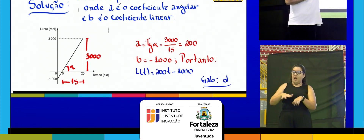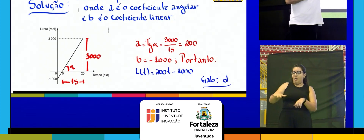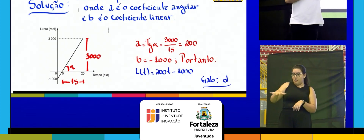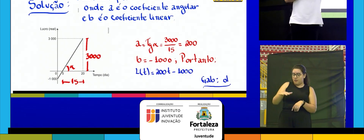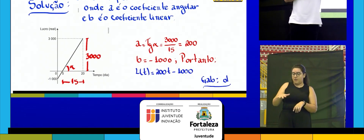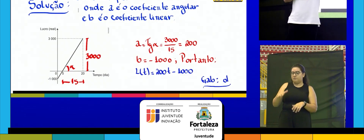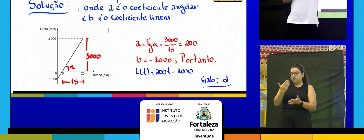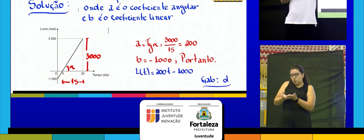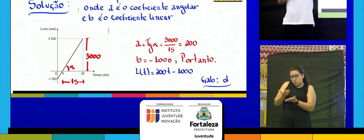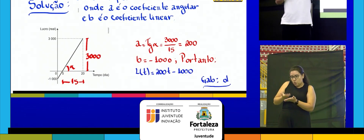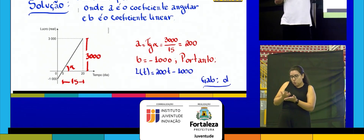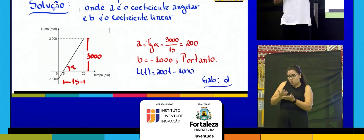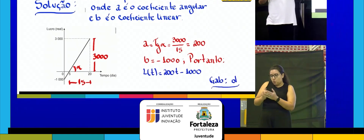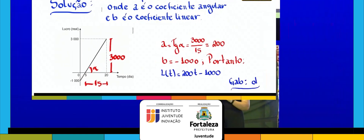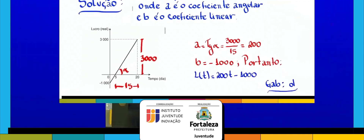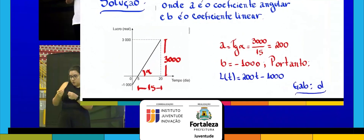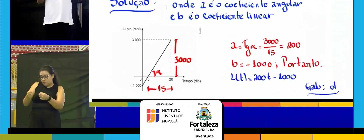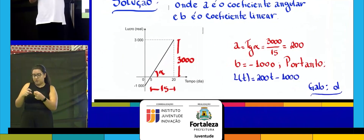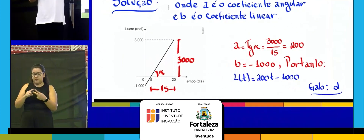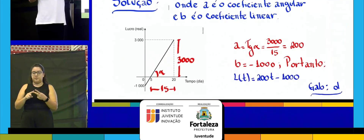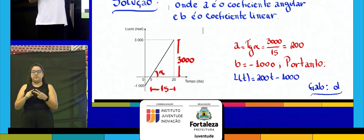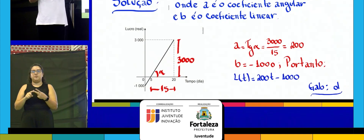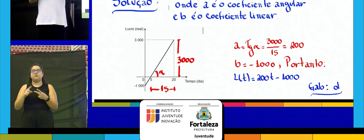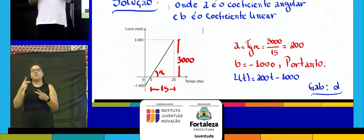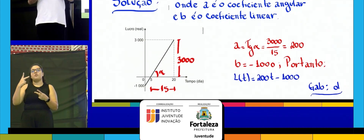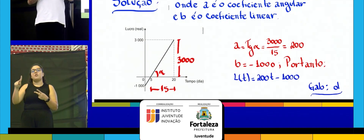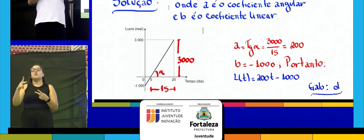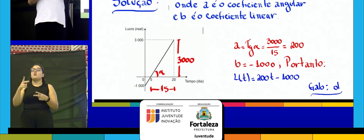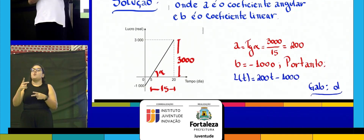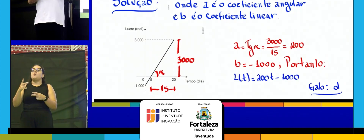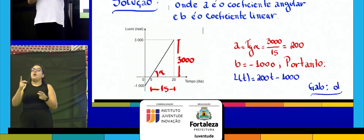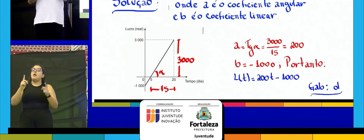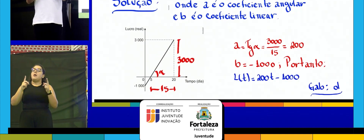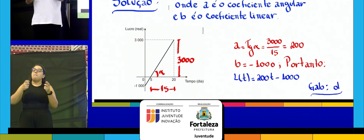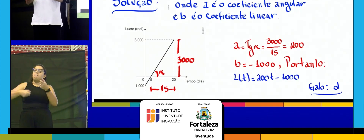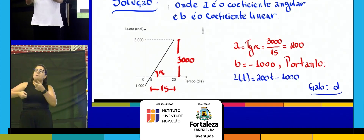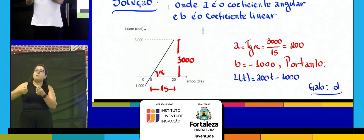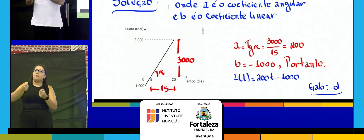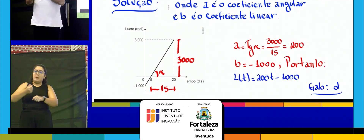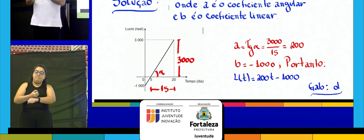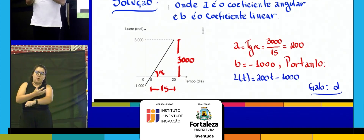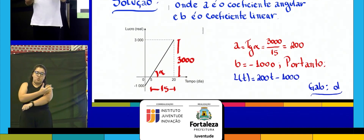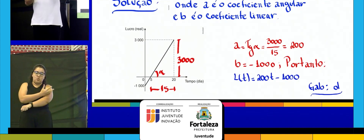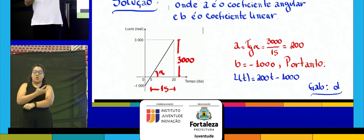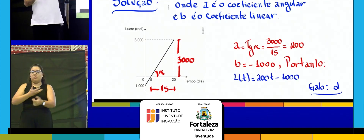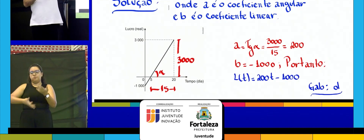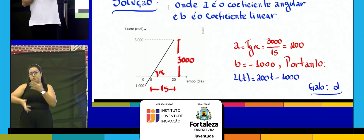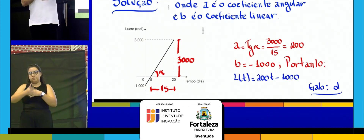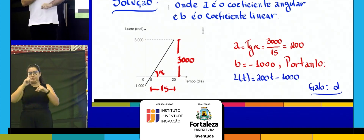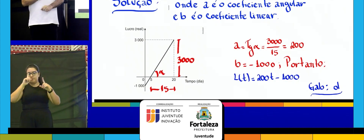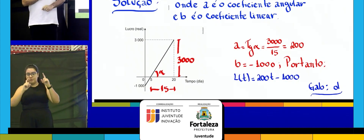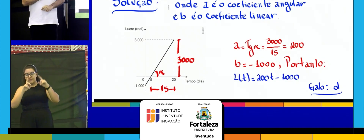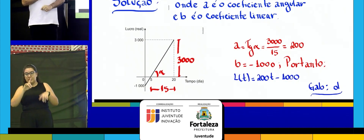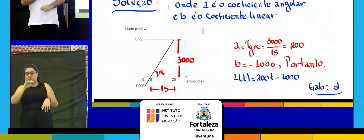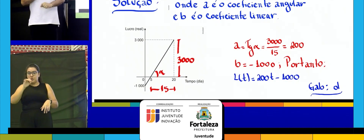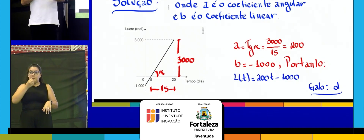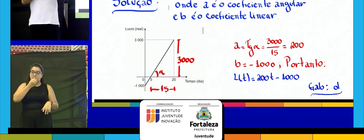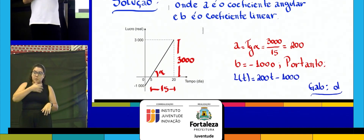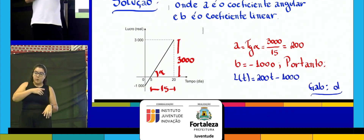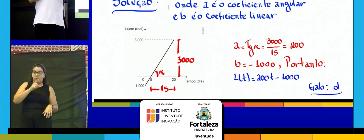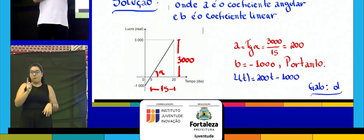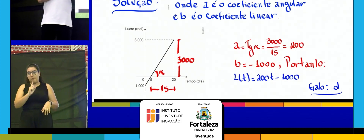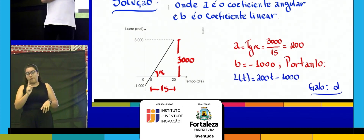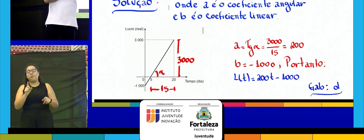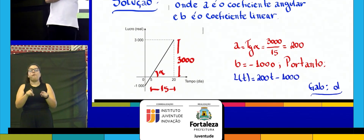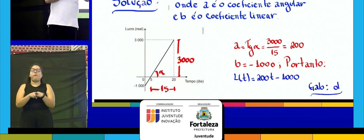acadêmica, ela mede o teu socioemocional, como é que você está naquele dia de prova, mas